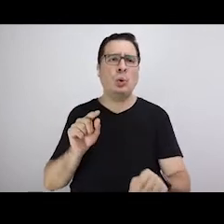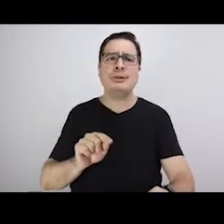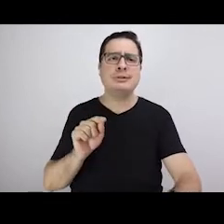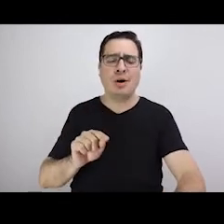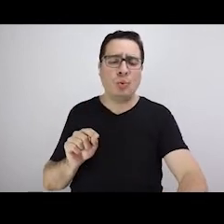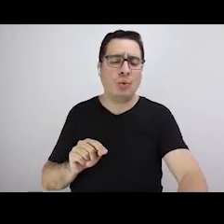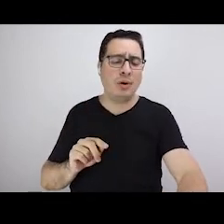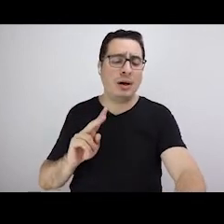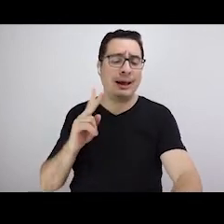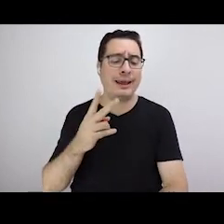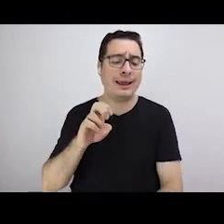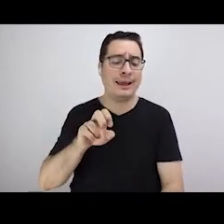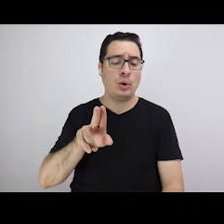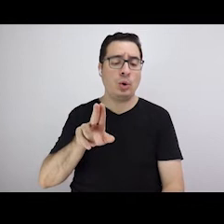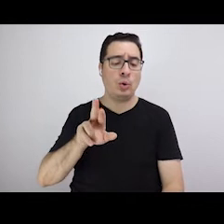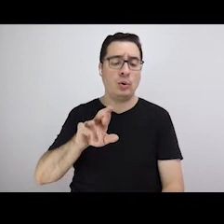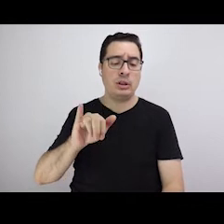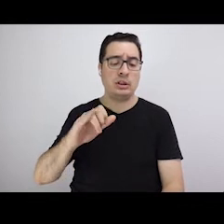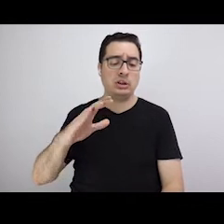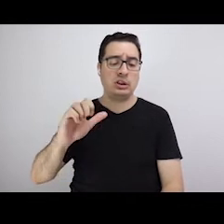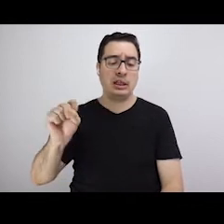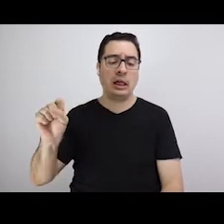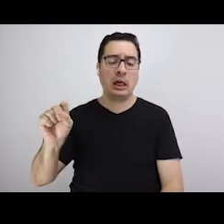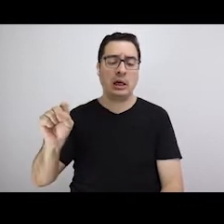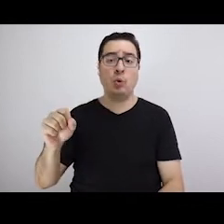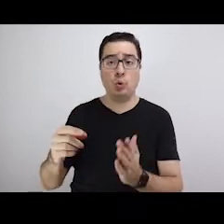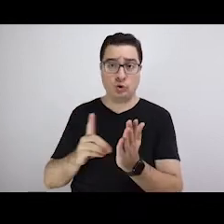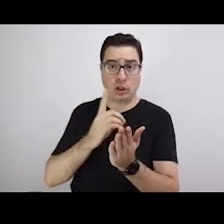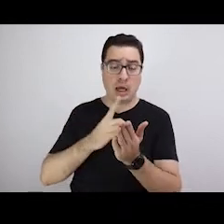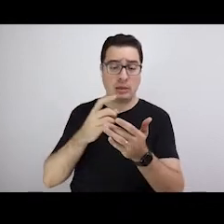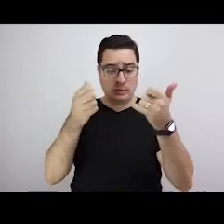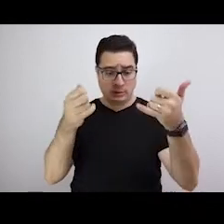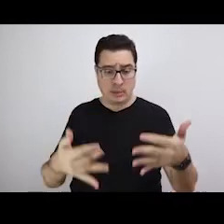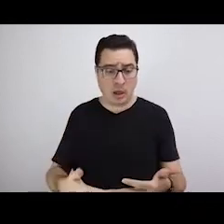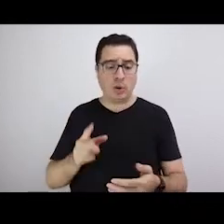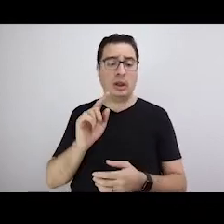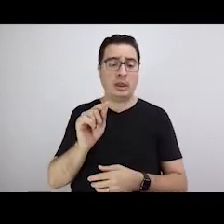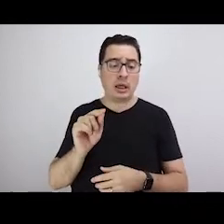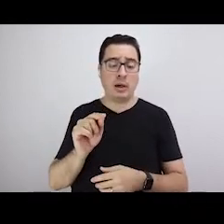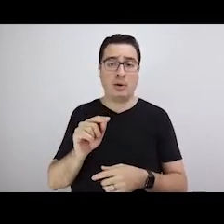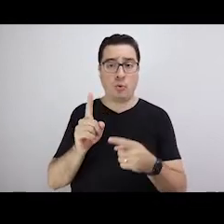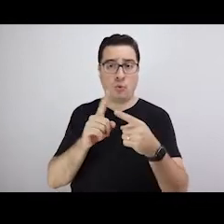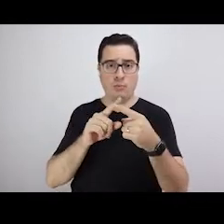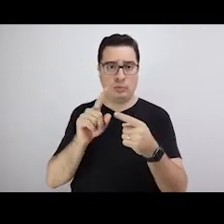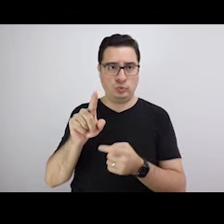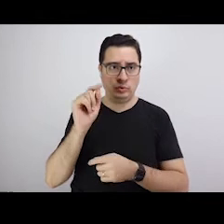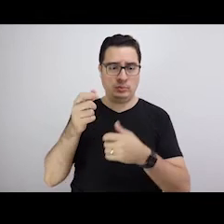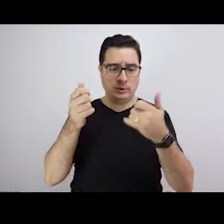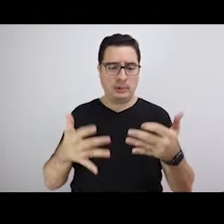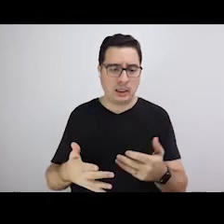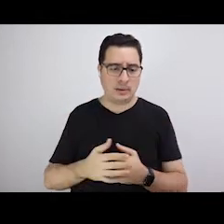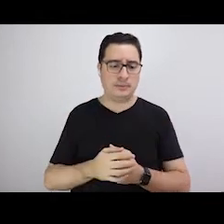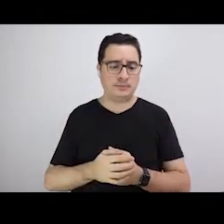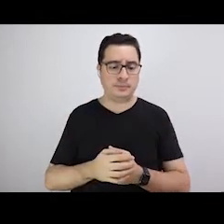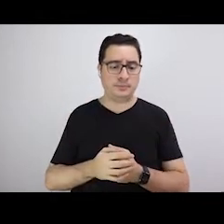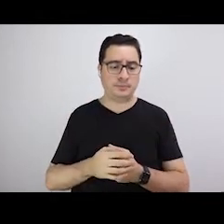por definição, o dicionário Michaelis, ele tem algumas definições, né? Mas eu destaco uma aqui, que são